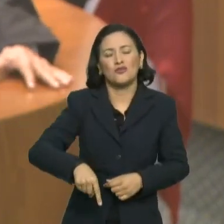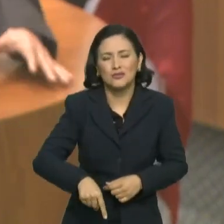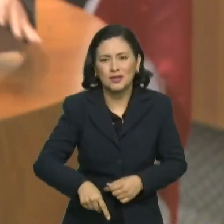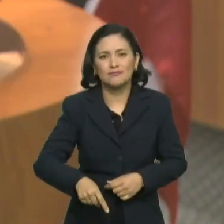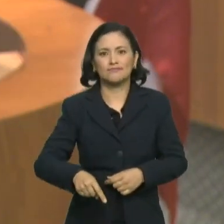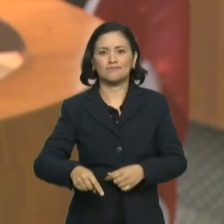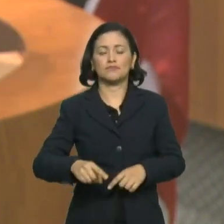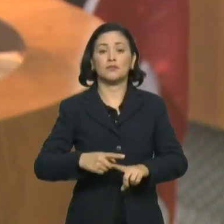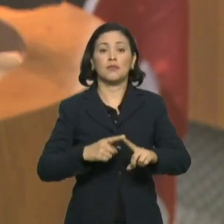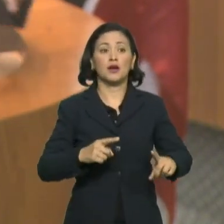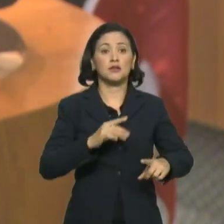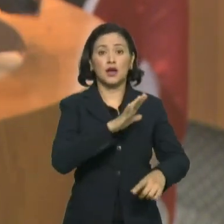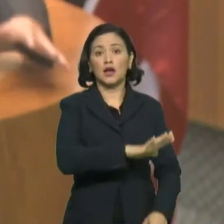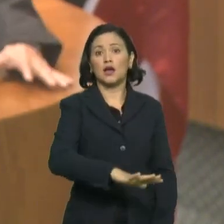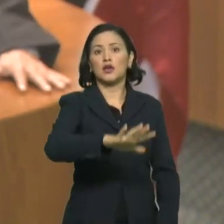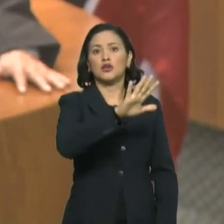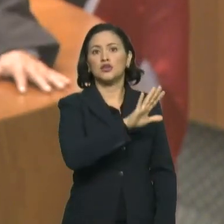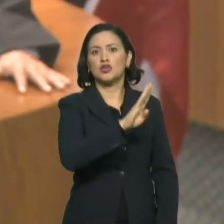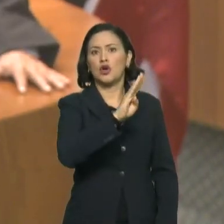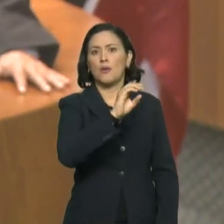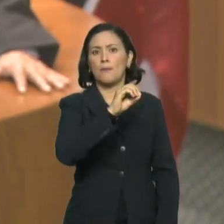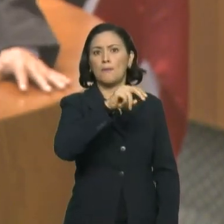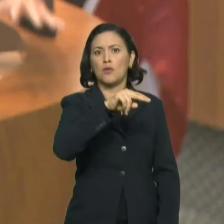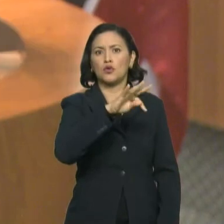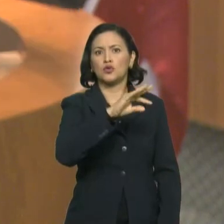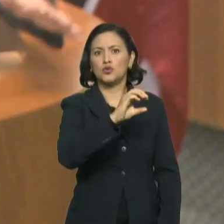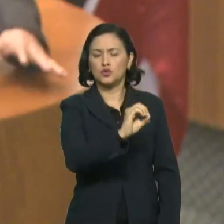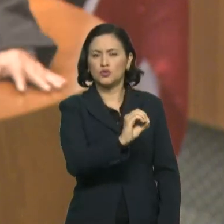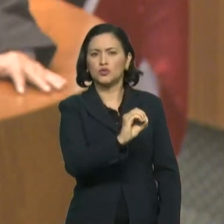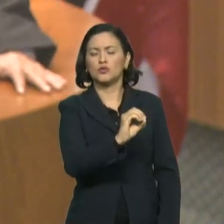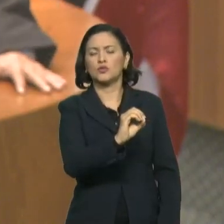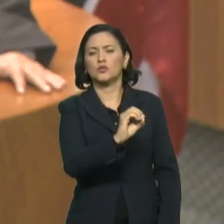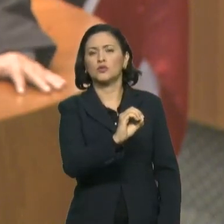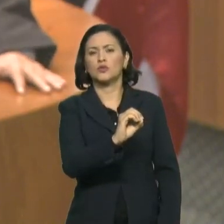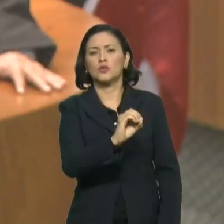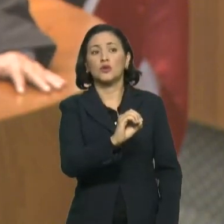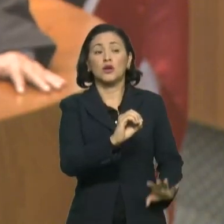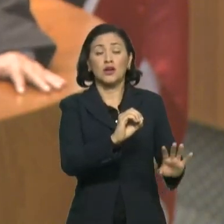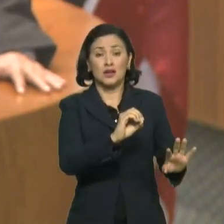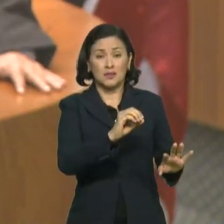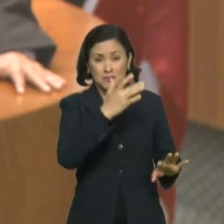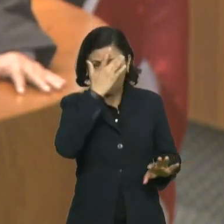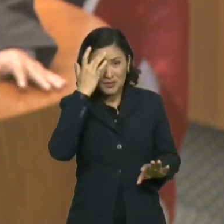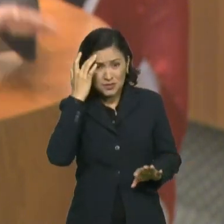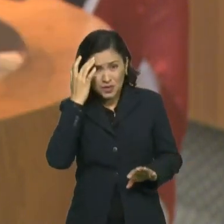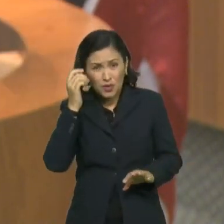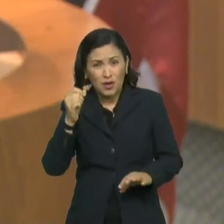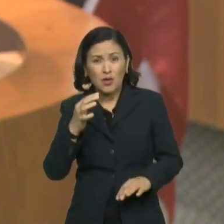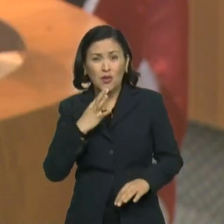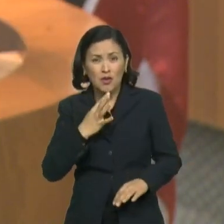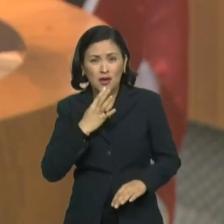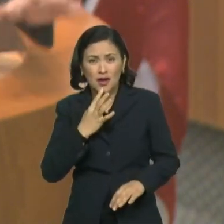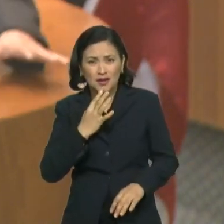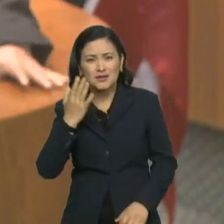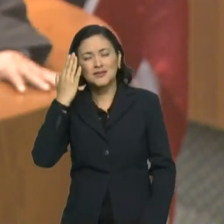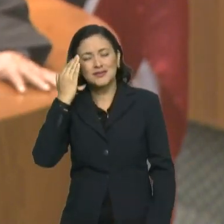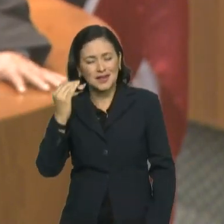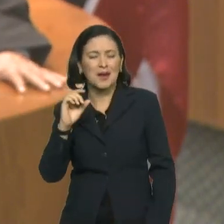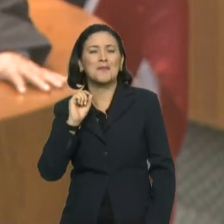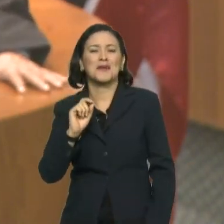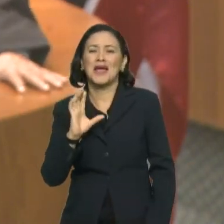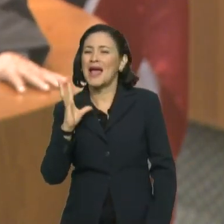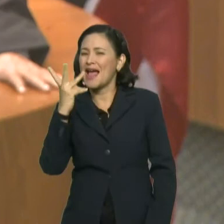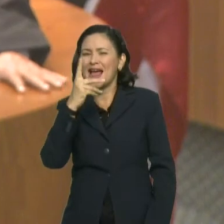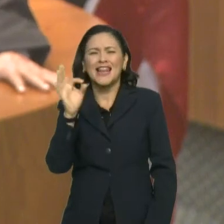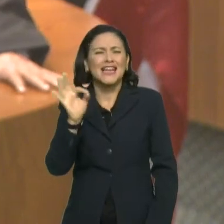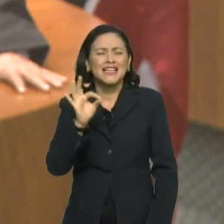região, com todo o seu contraste geográfico, topográfico, que lá os olhos, quando batem, ficam